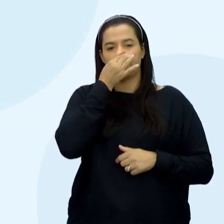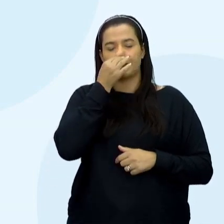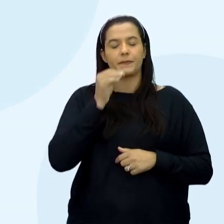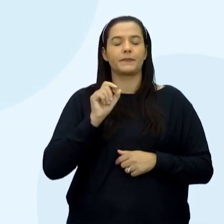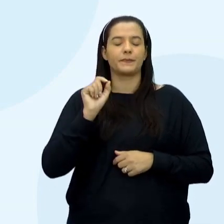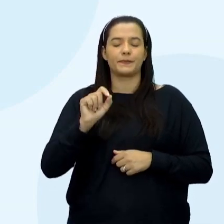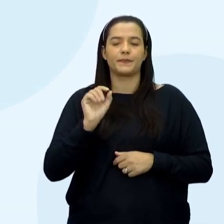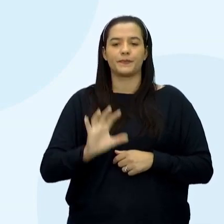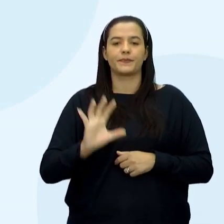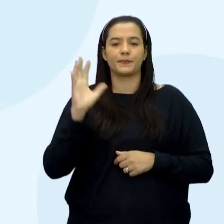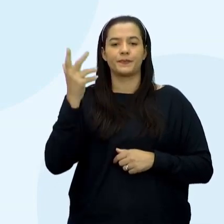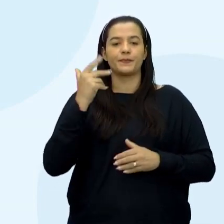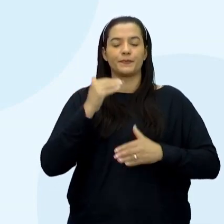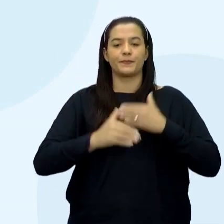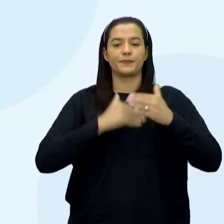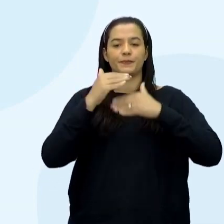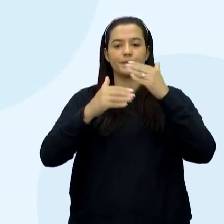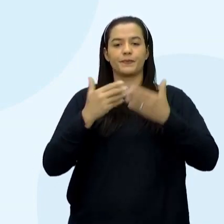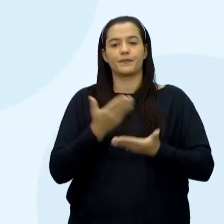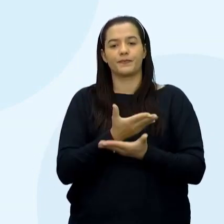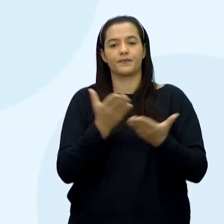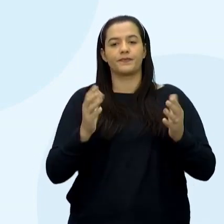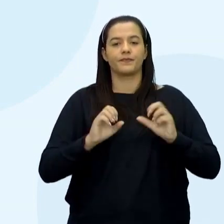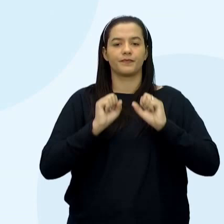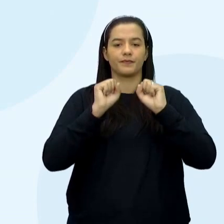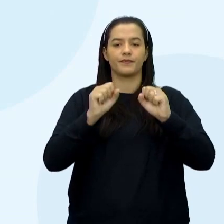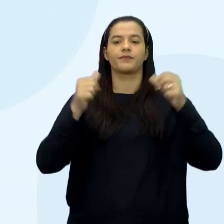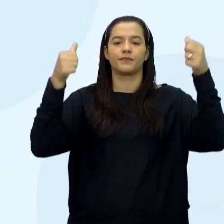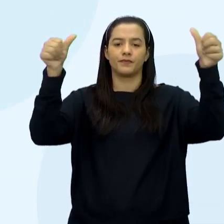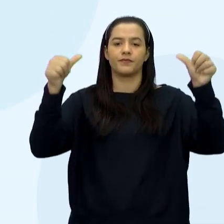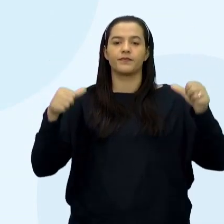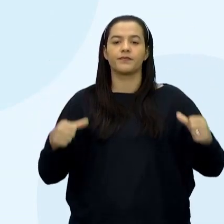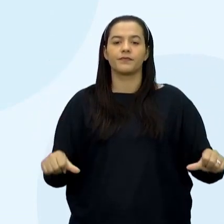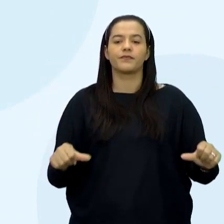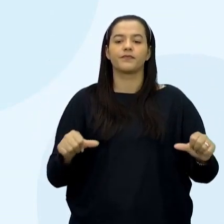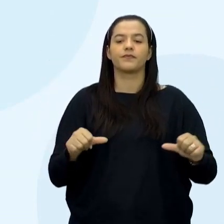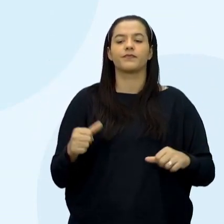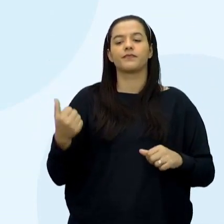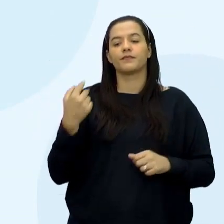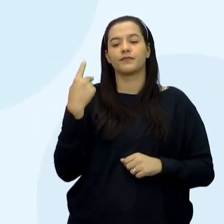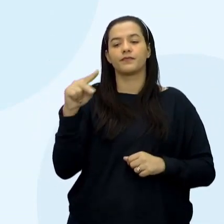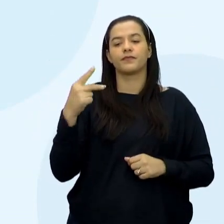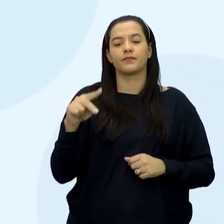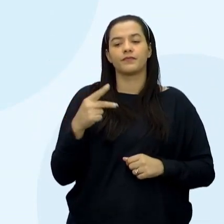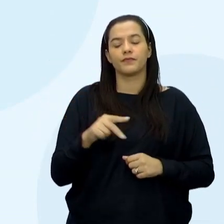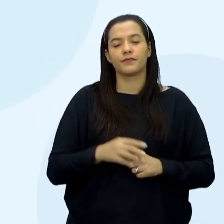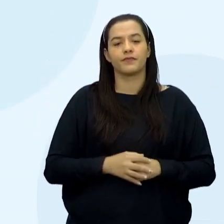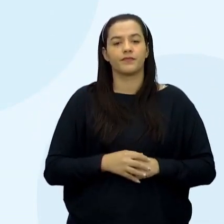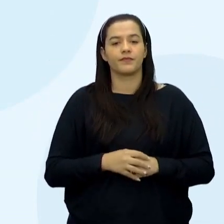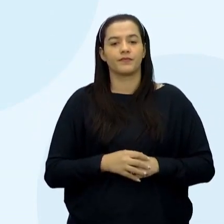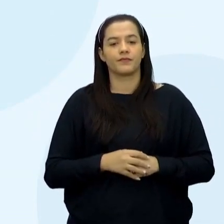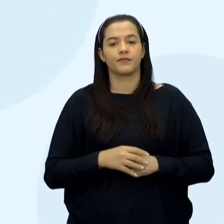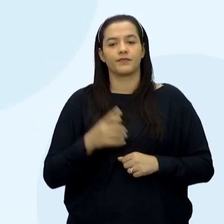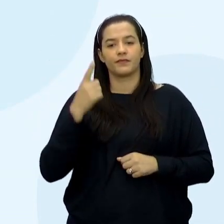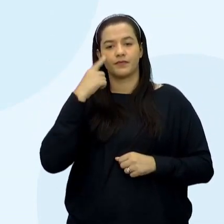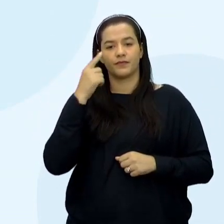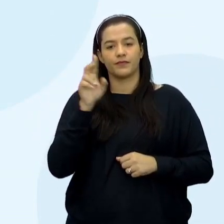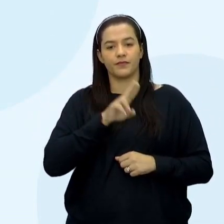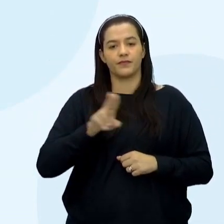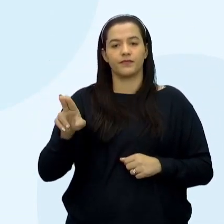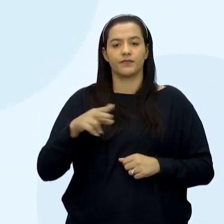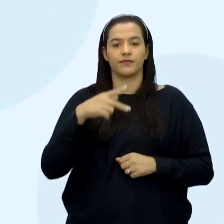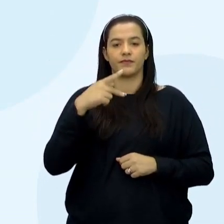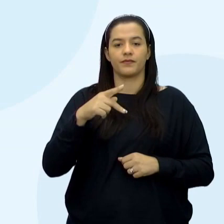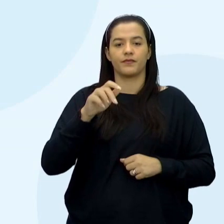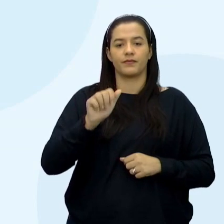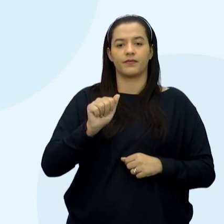Então, né, você pode criar um mural lá no... Como que é o nome? É o